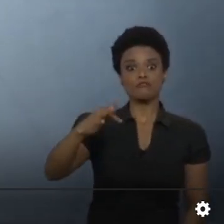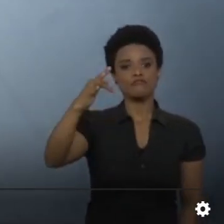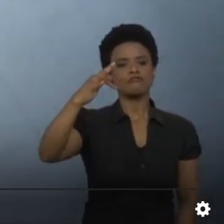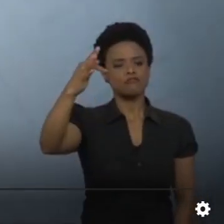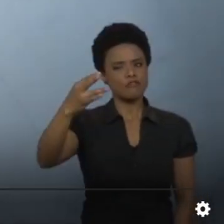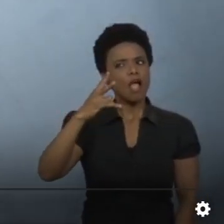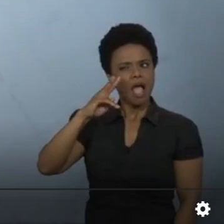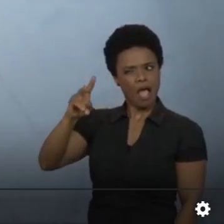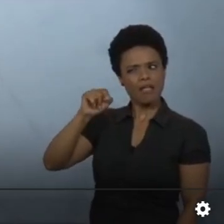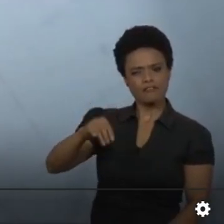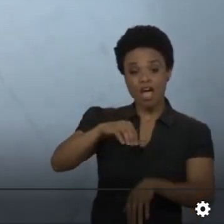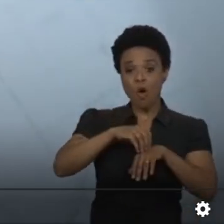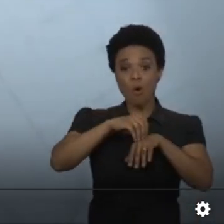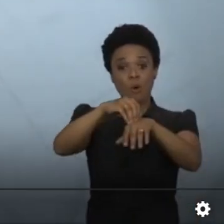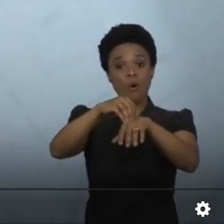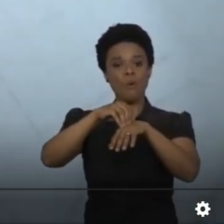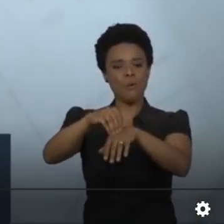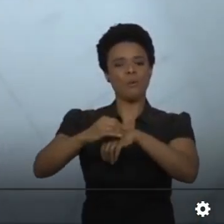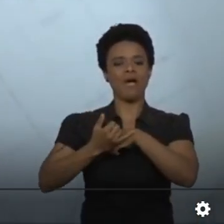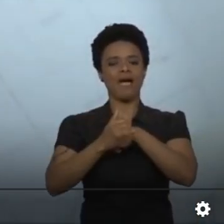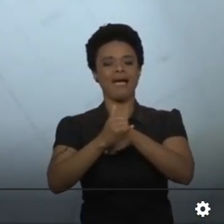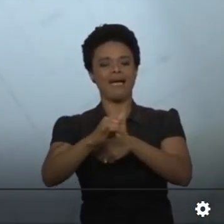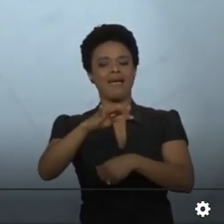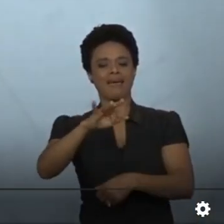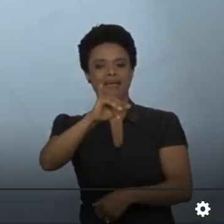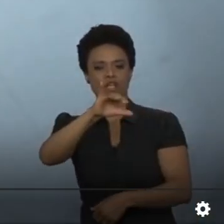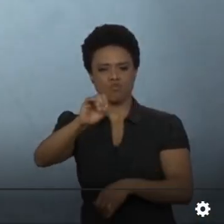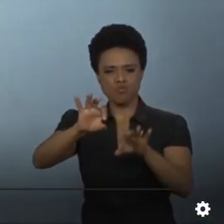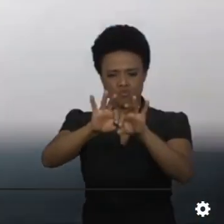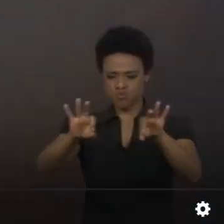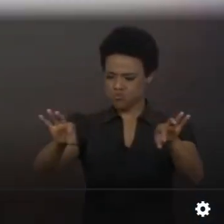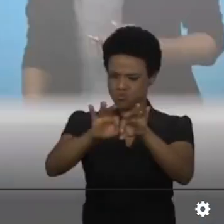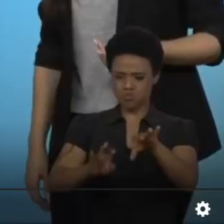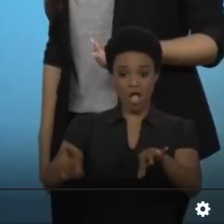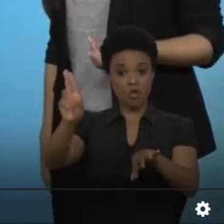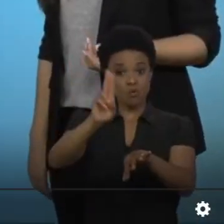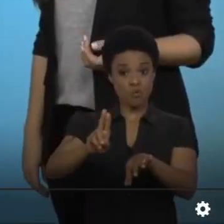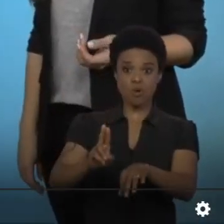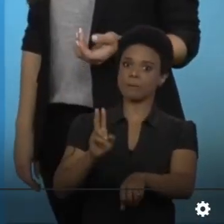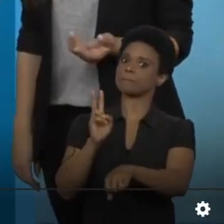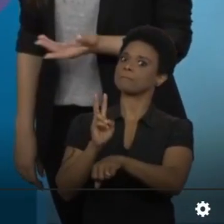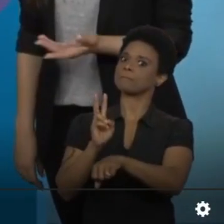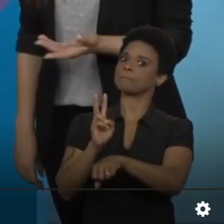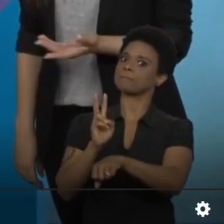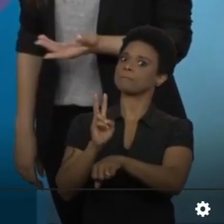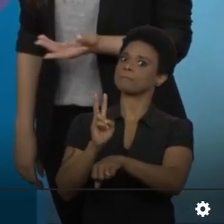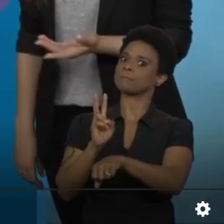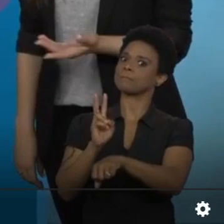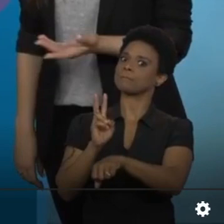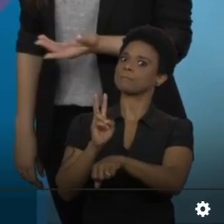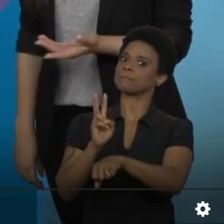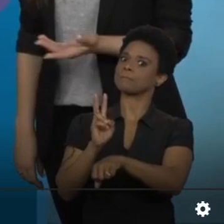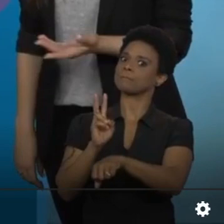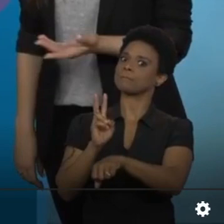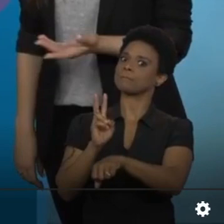determinar os condutores, os eletrodutos e os dispositivos de proteção. Quanto aos desenhos, como